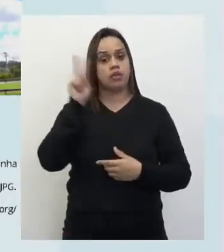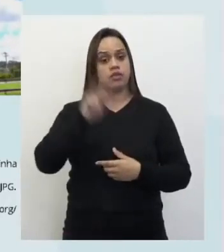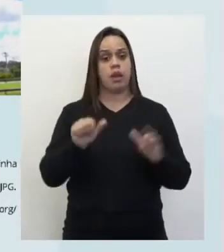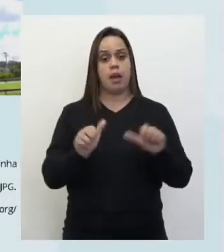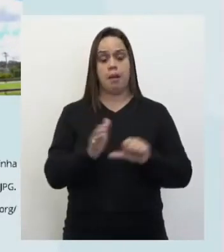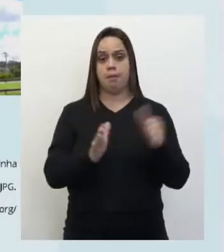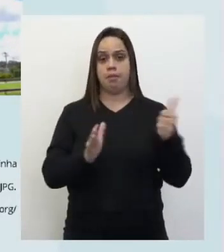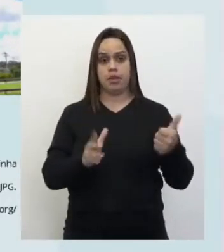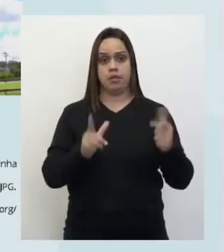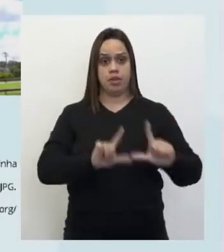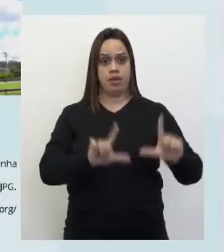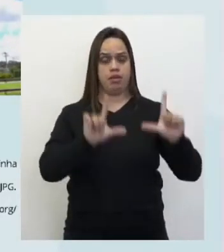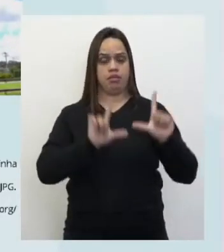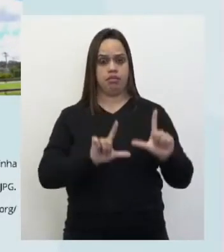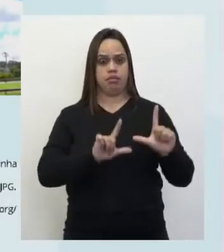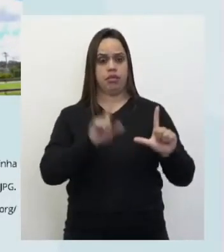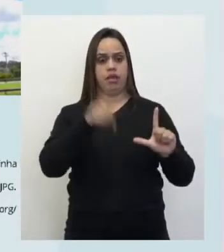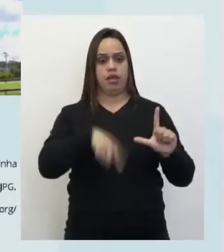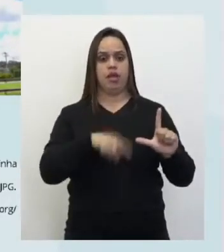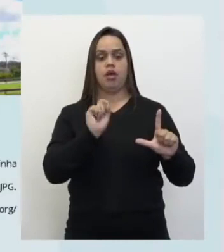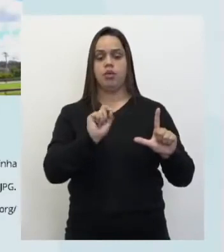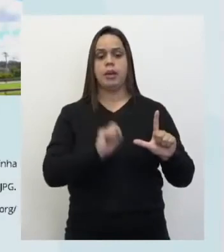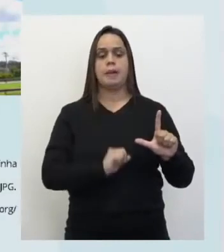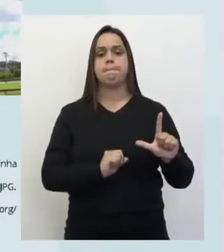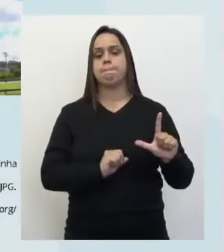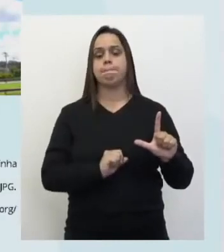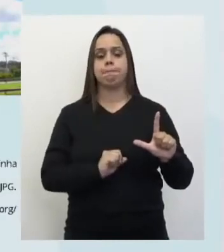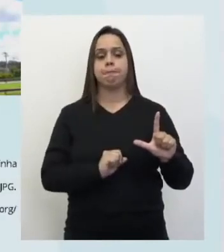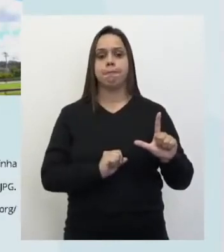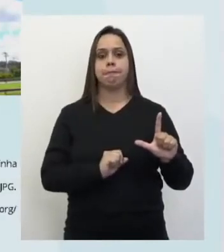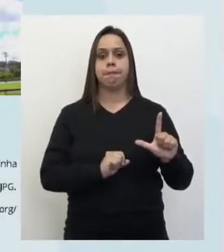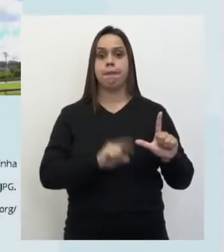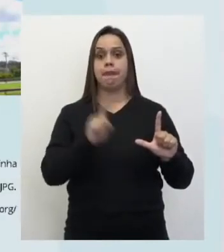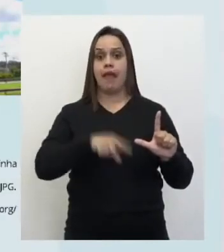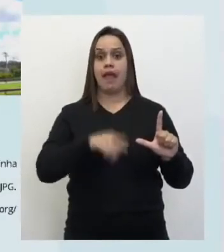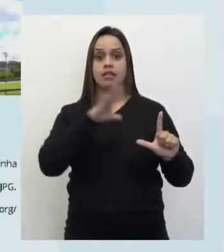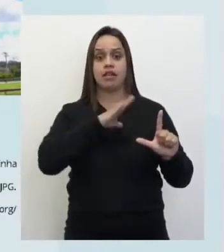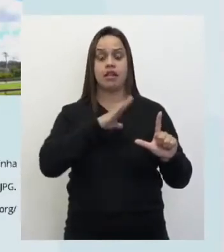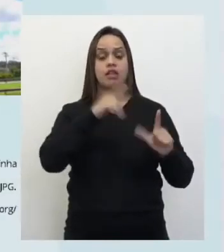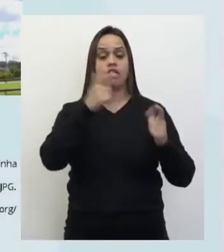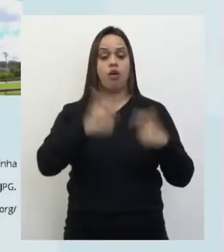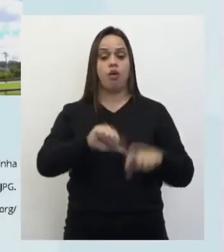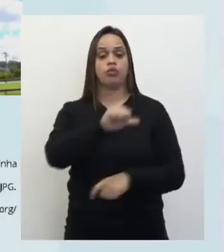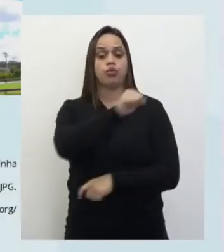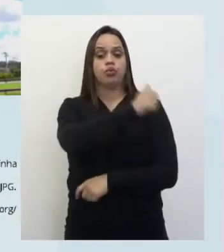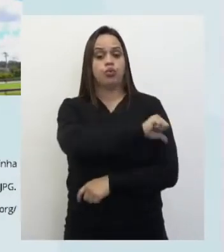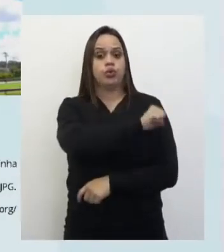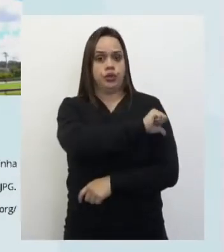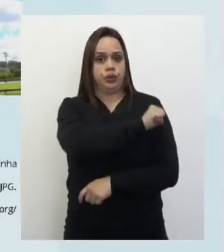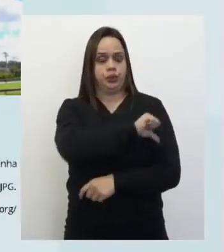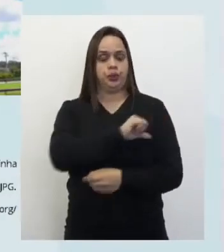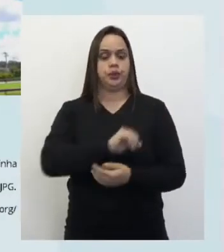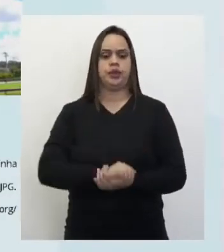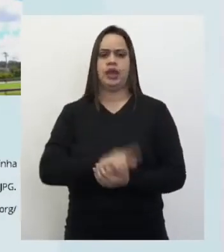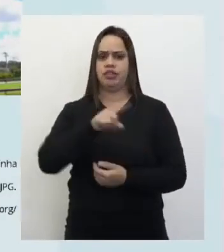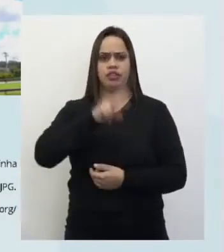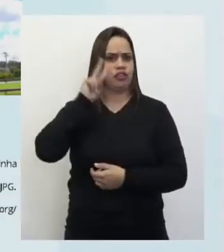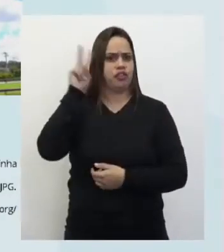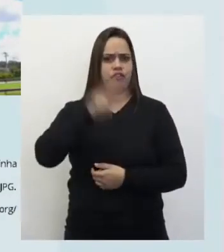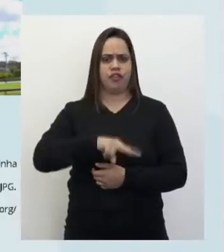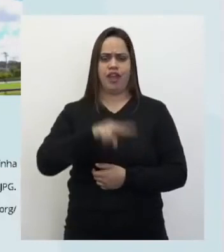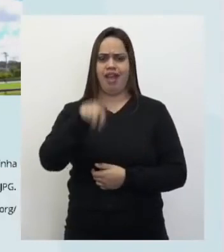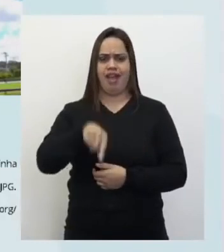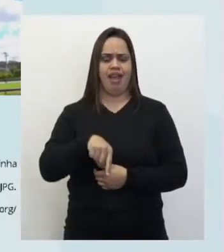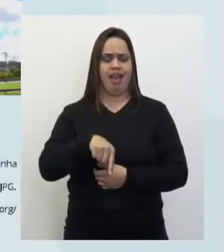que vocês estão observando trata-se da cidade do Rio de Janeiro. Essa é uma imagem muito clássica